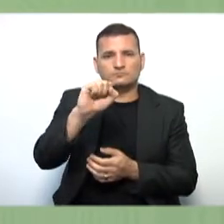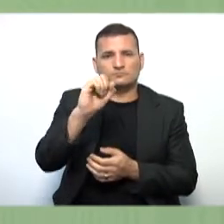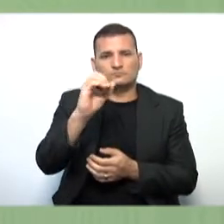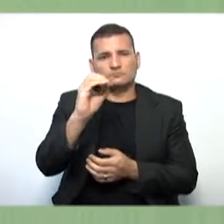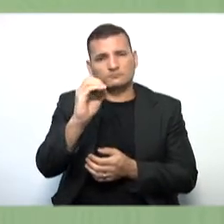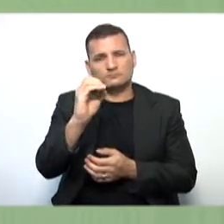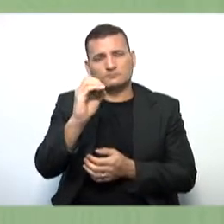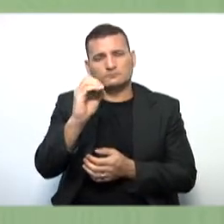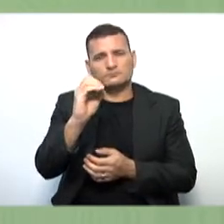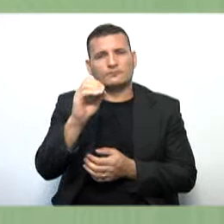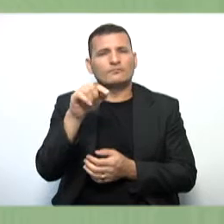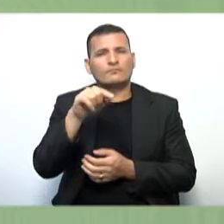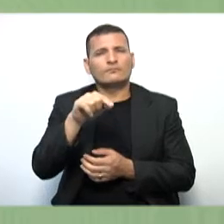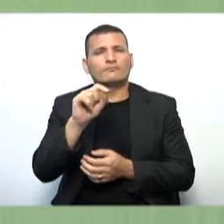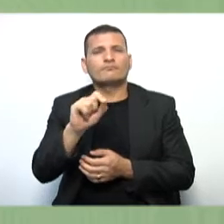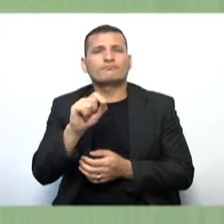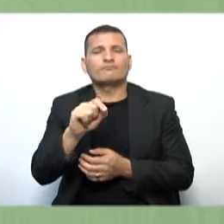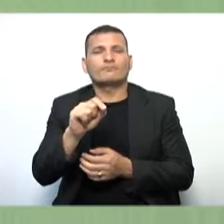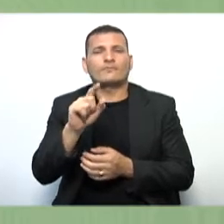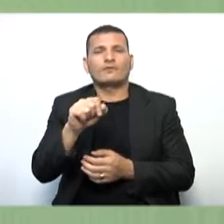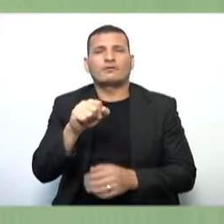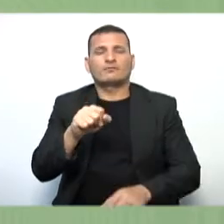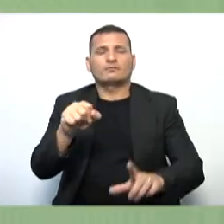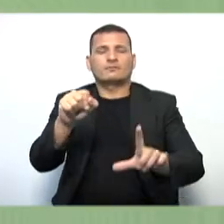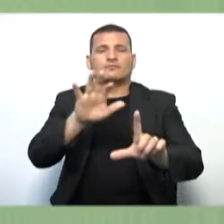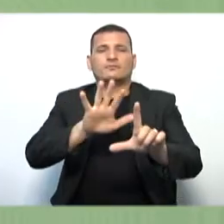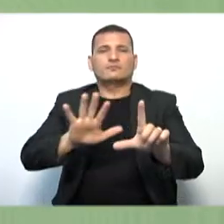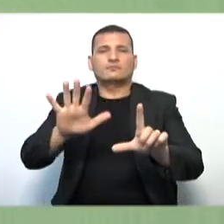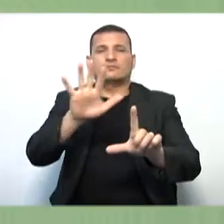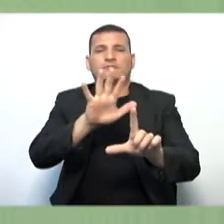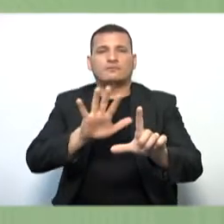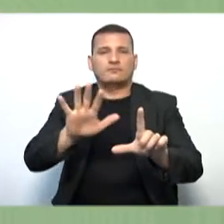que promove uma interface entre